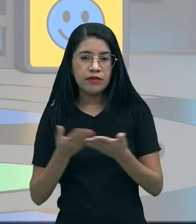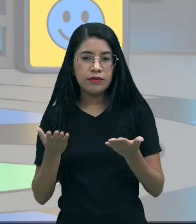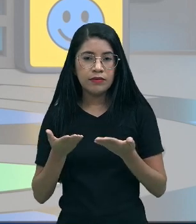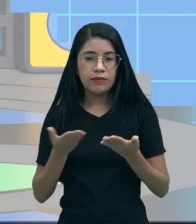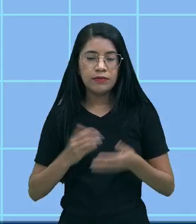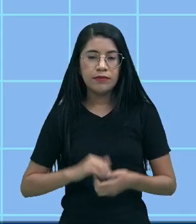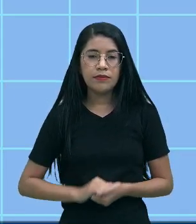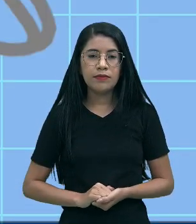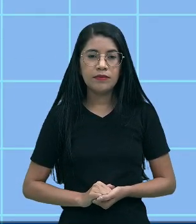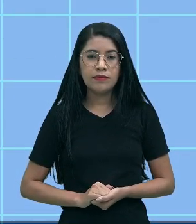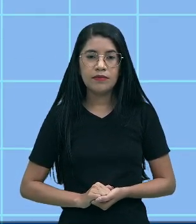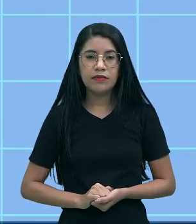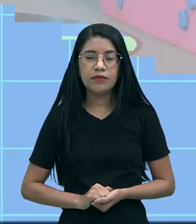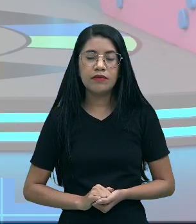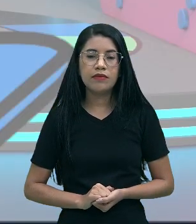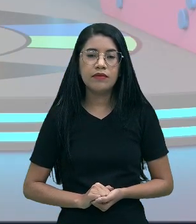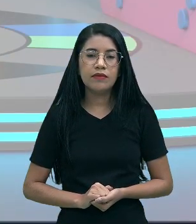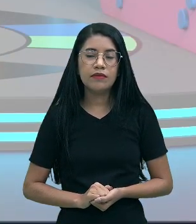aula.